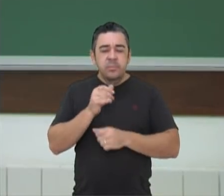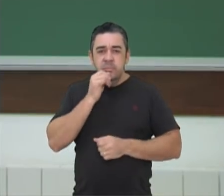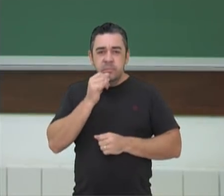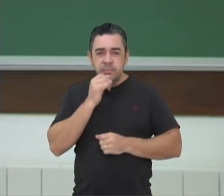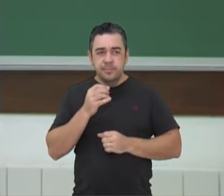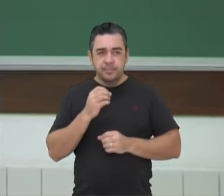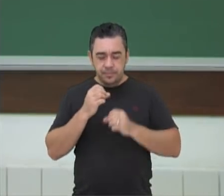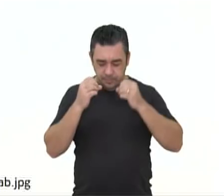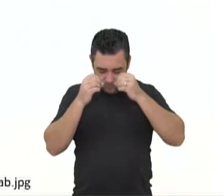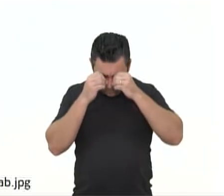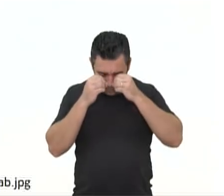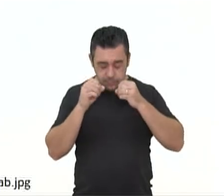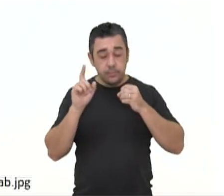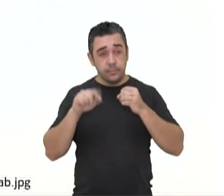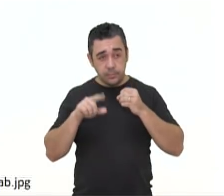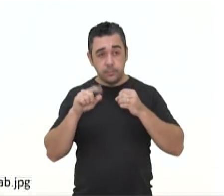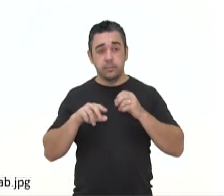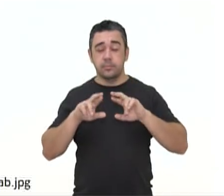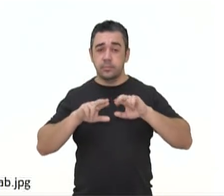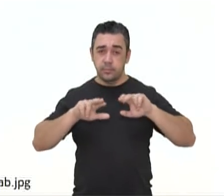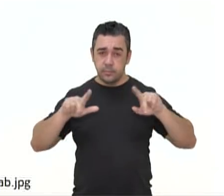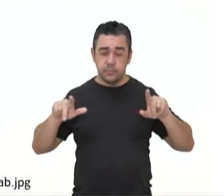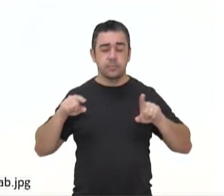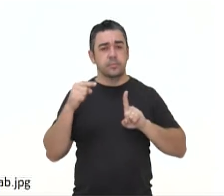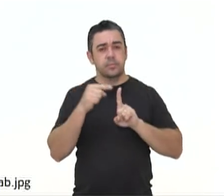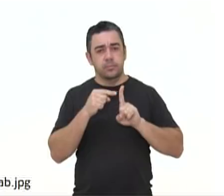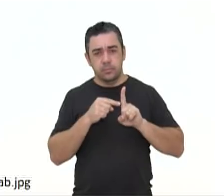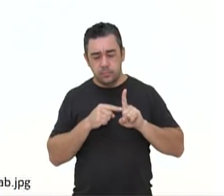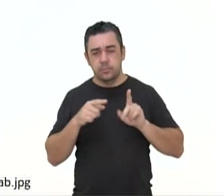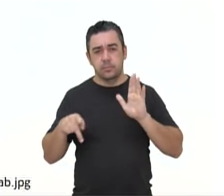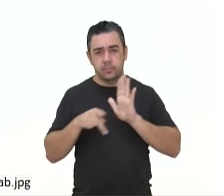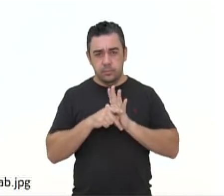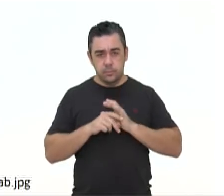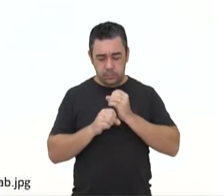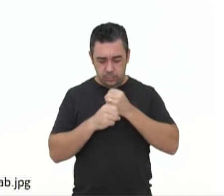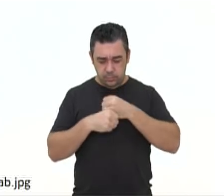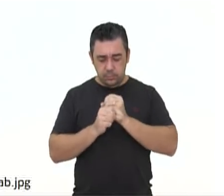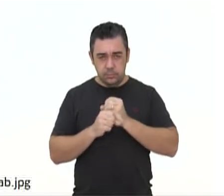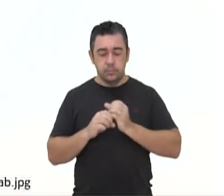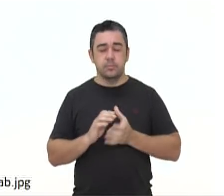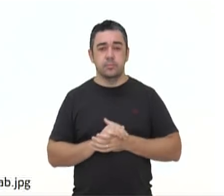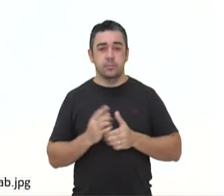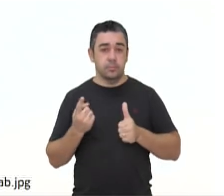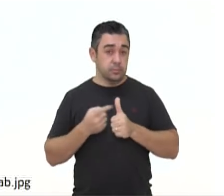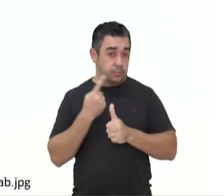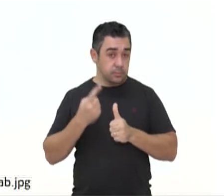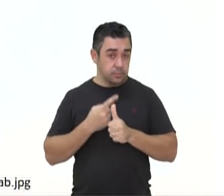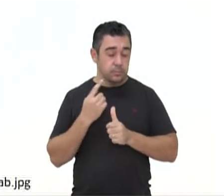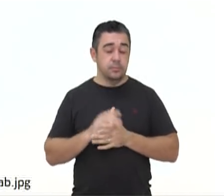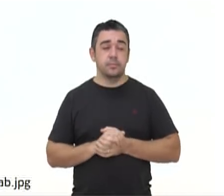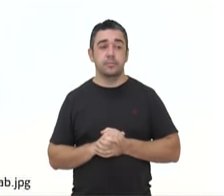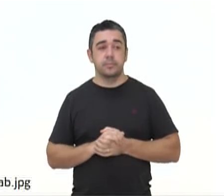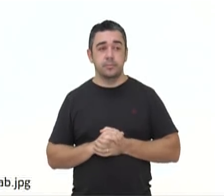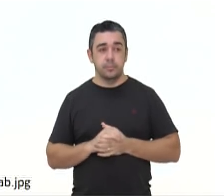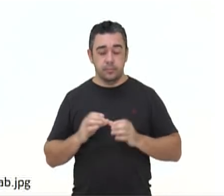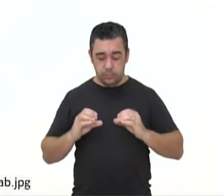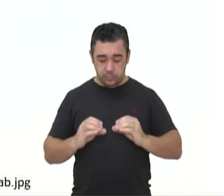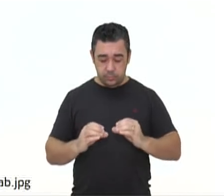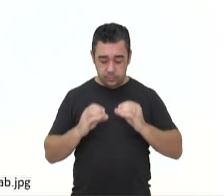Serve para suportar as diferentes peças, partes do microscópio. Então a primeira a gente chama